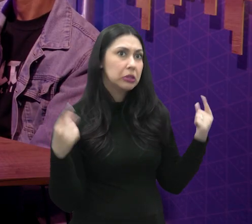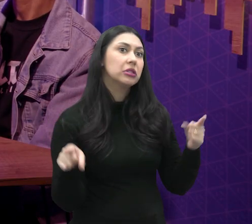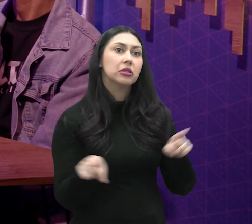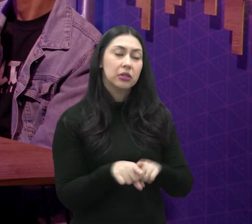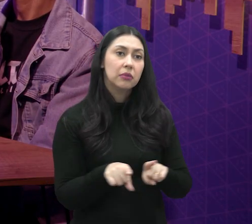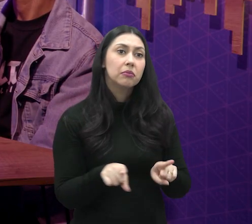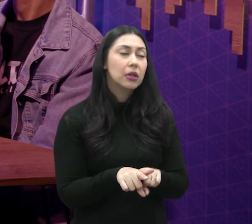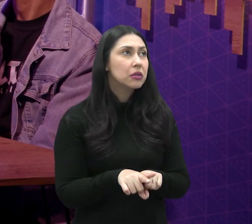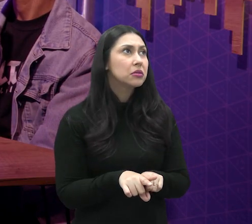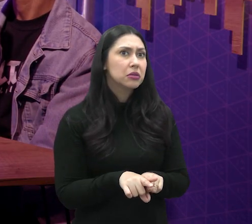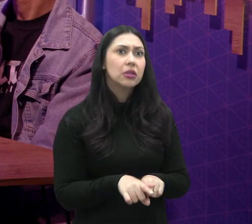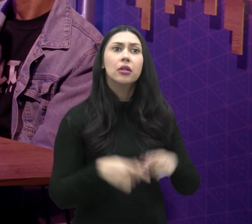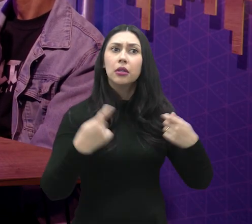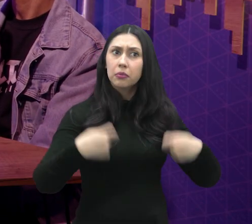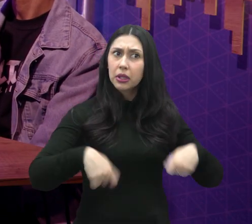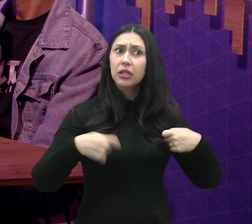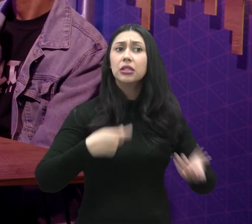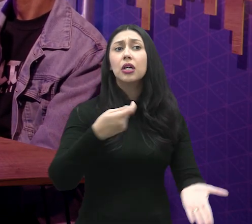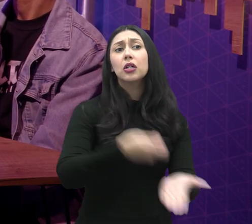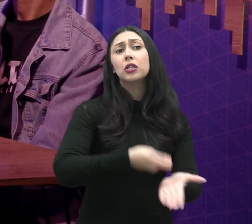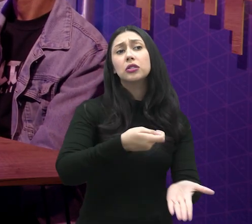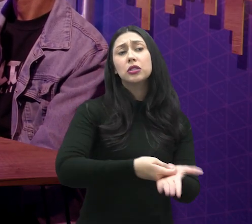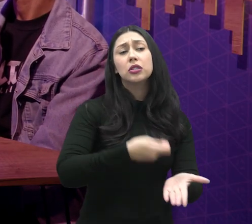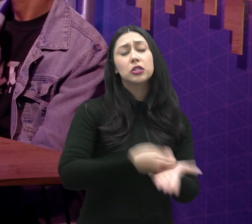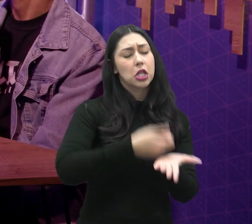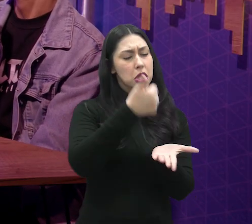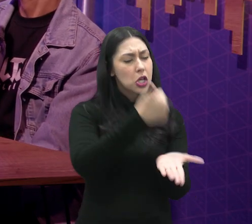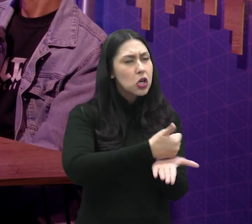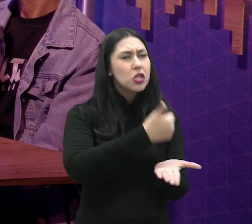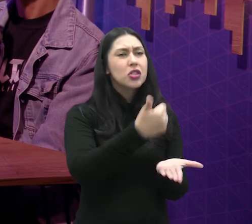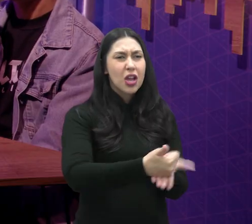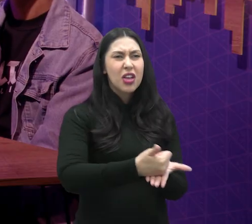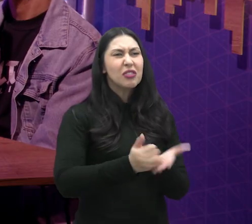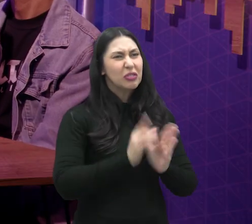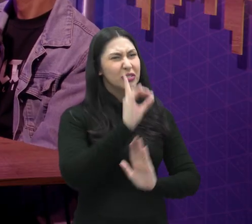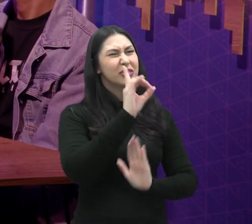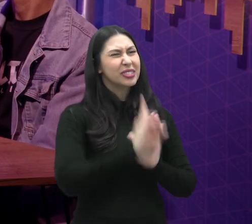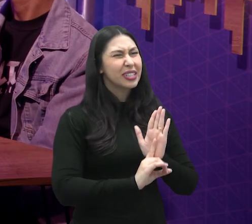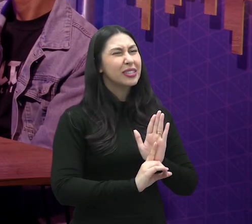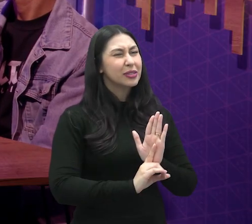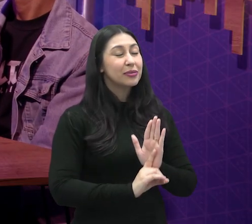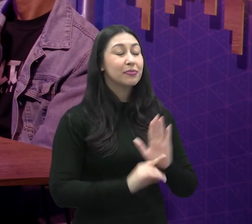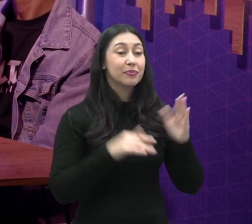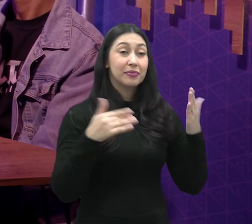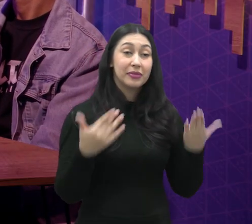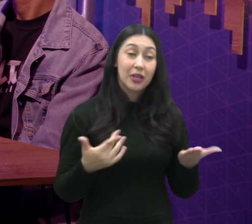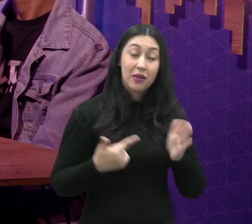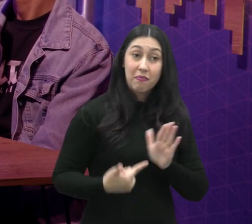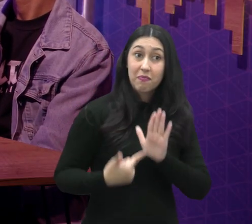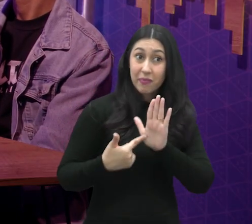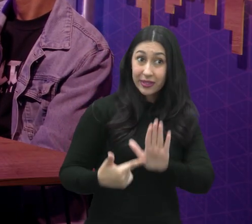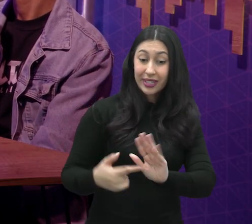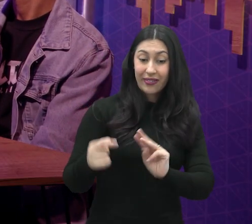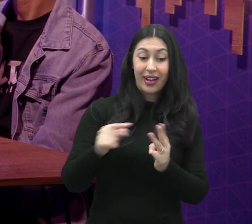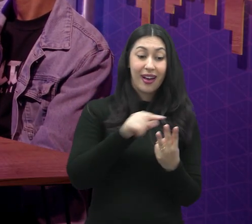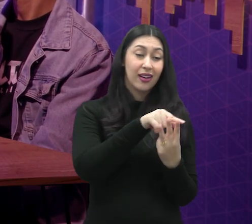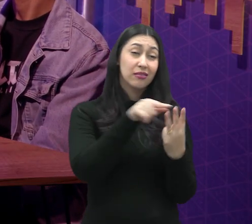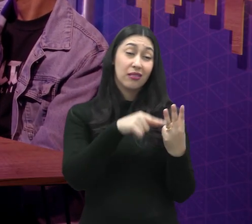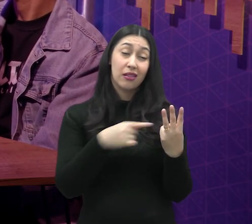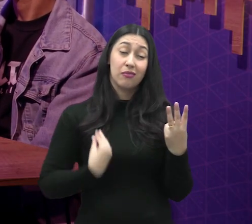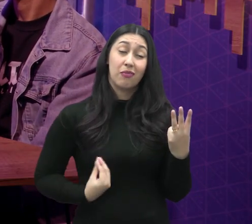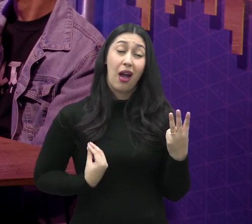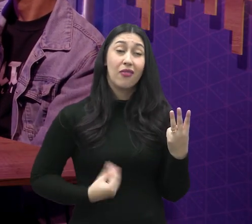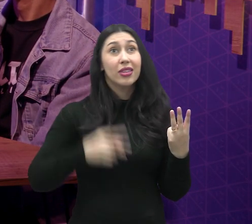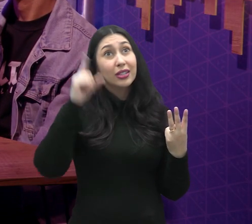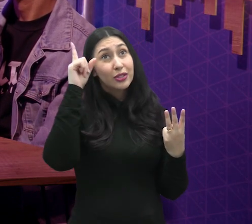né, deveriam exigir ali a carteira de trabalho, seus direitos. Então mostrava as empreguetes ali naquela vida